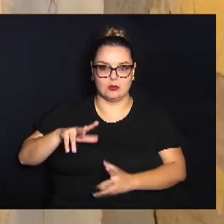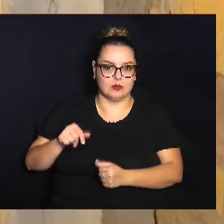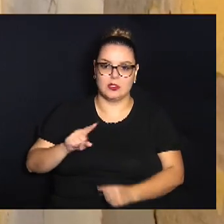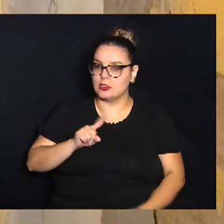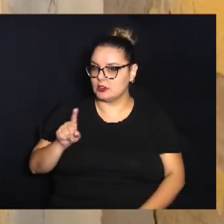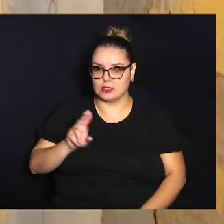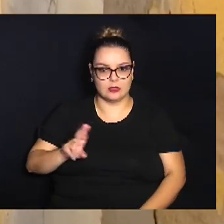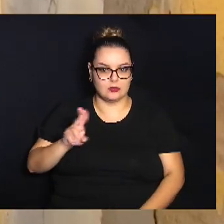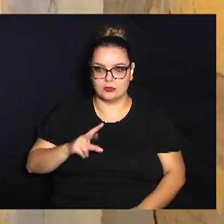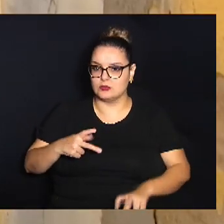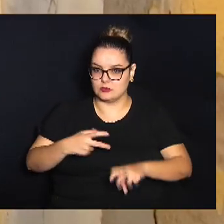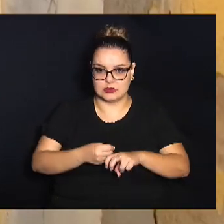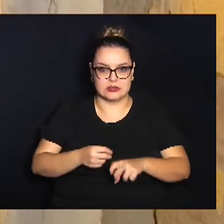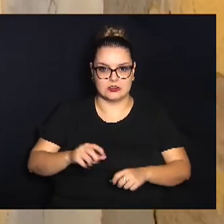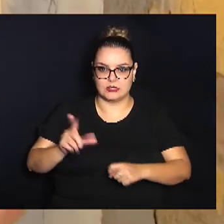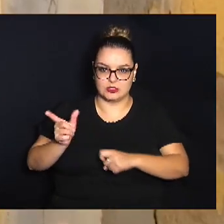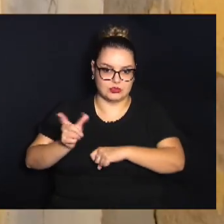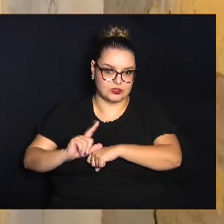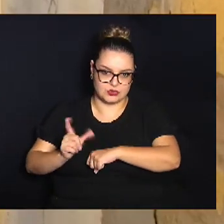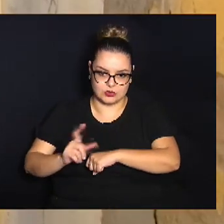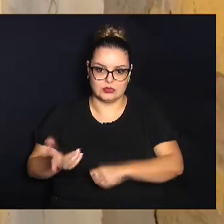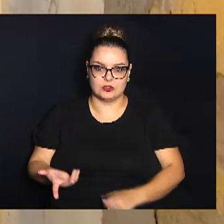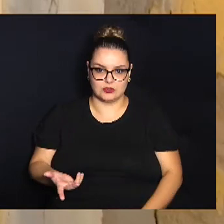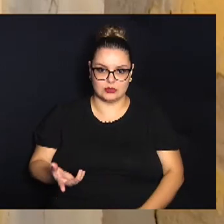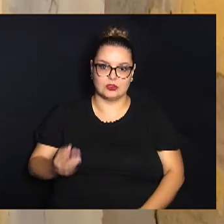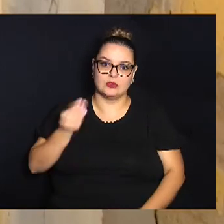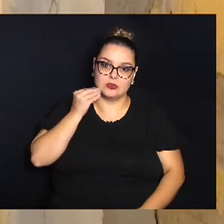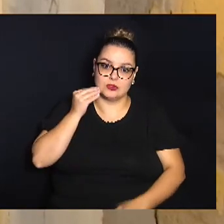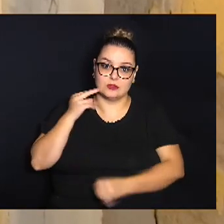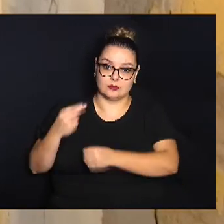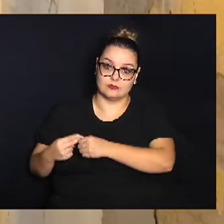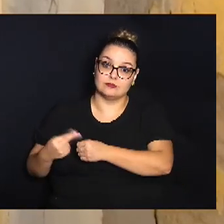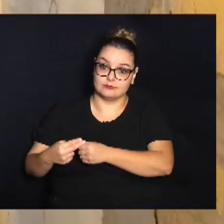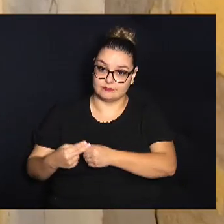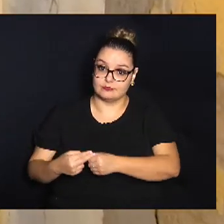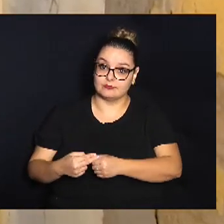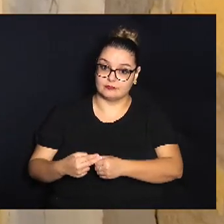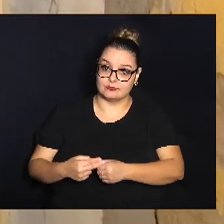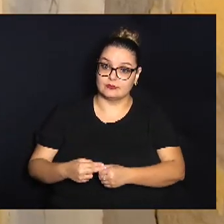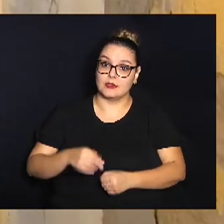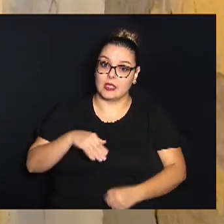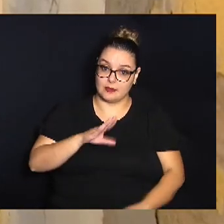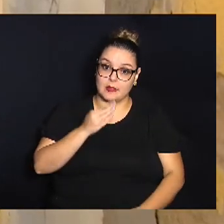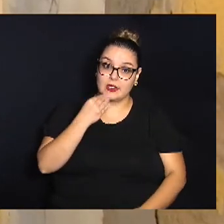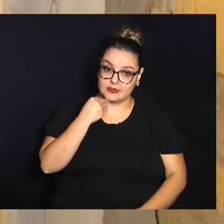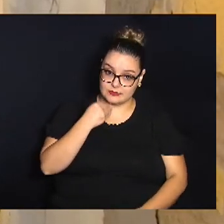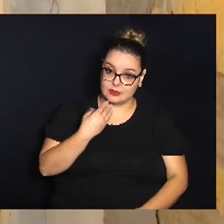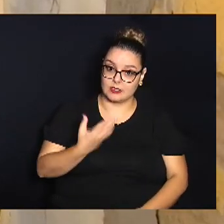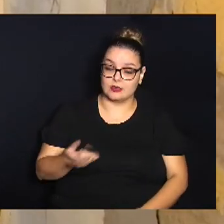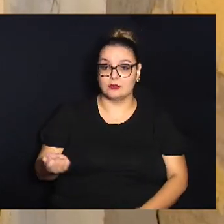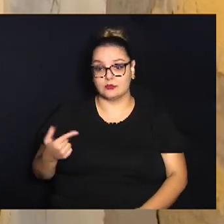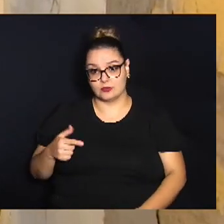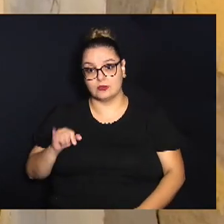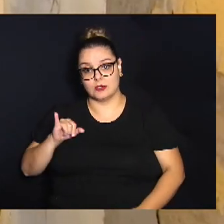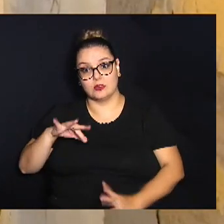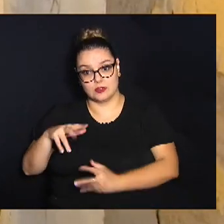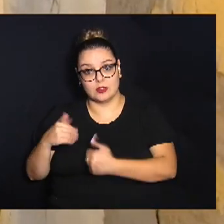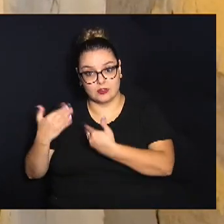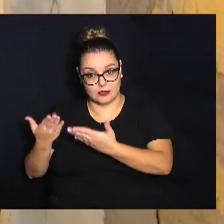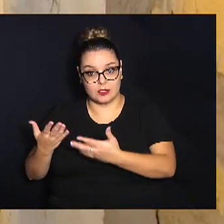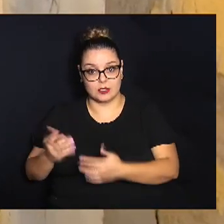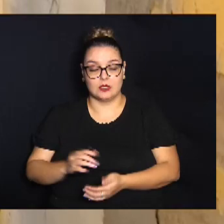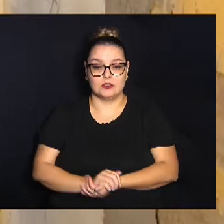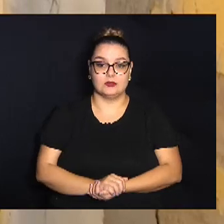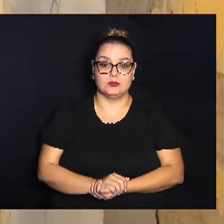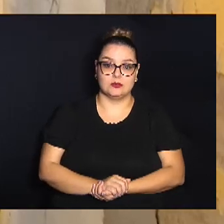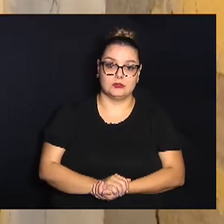vacina de loja, porque eu testei na Unicamp e elas realmente são mais fracas do que as vacinas importadas.